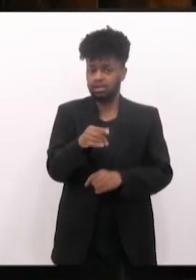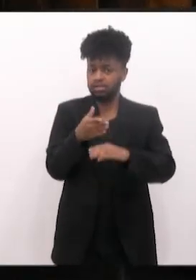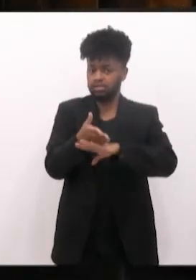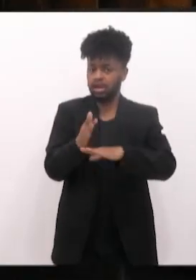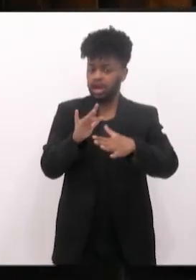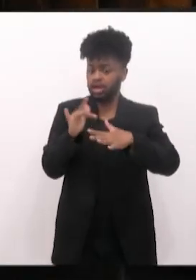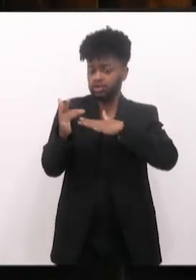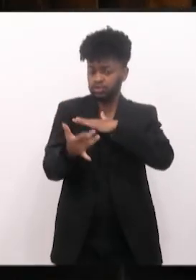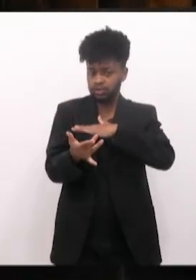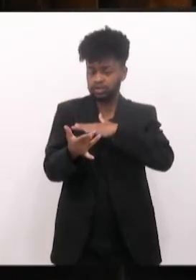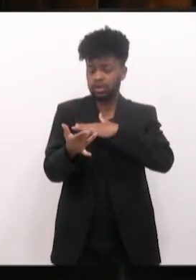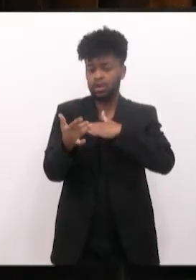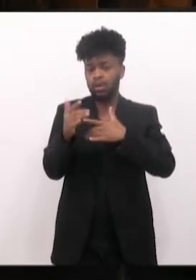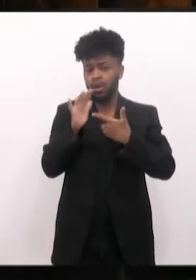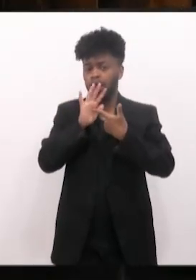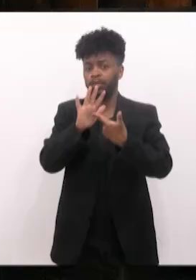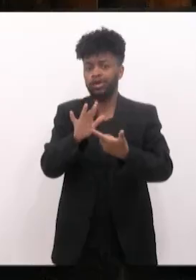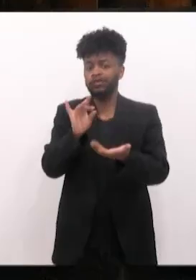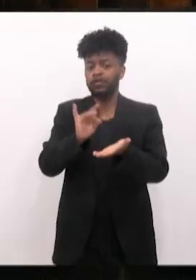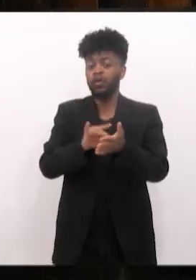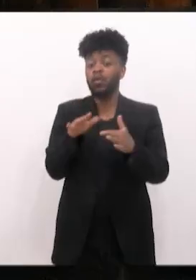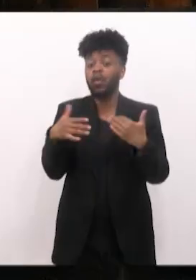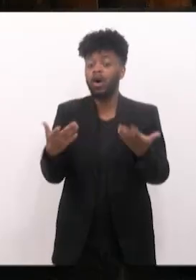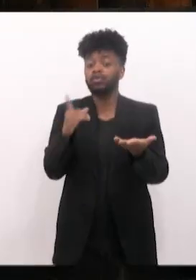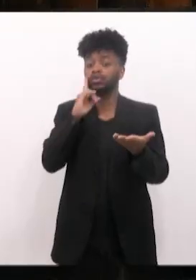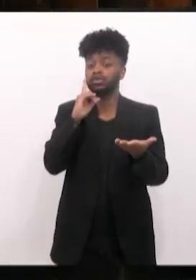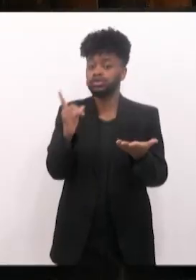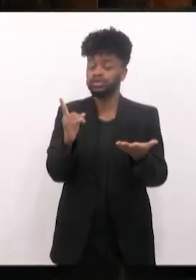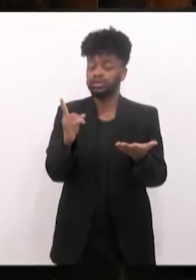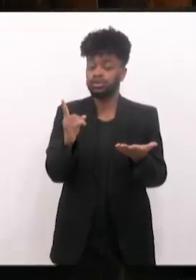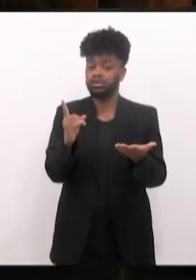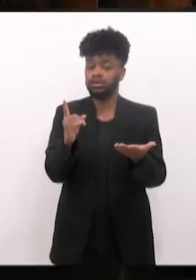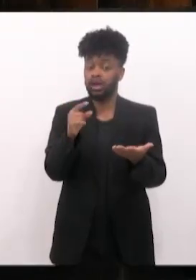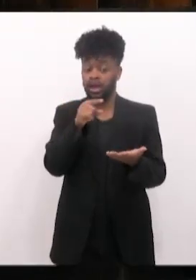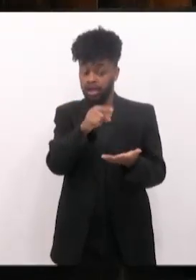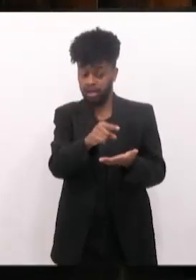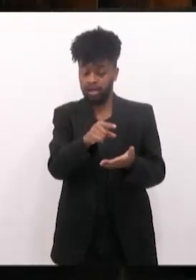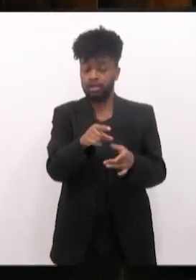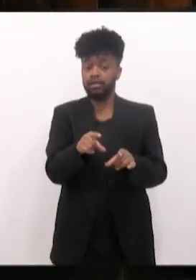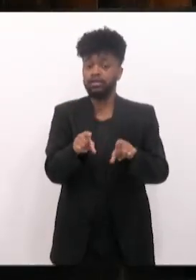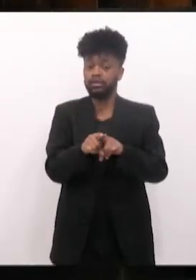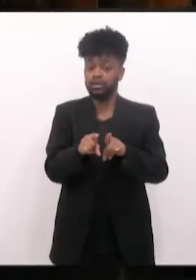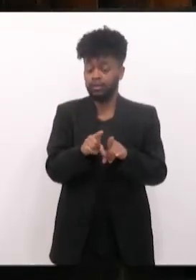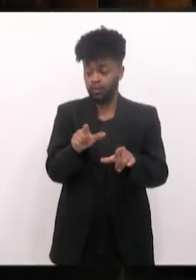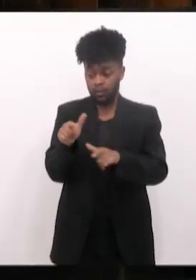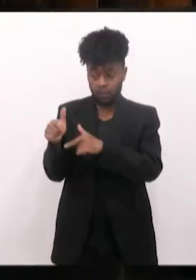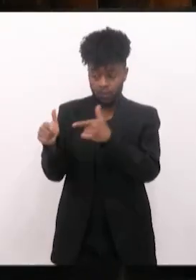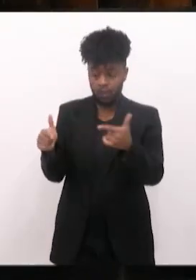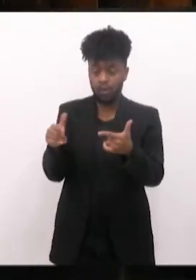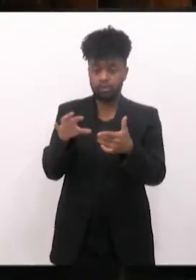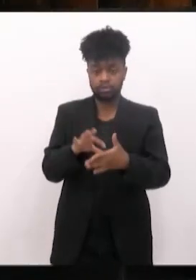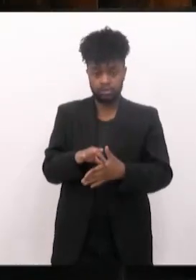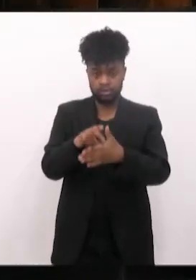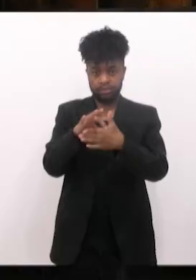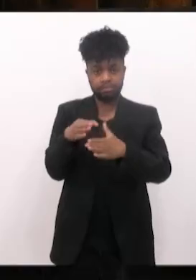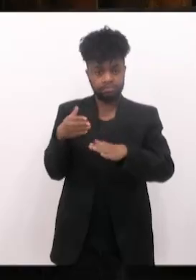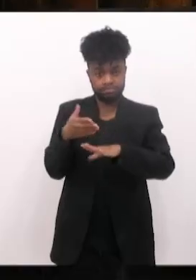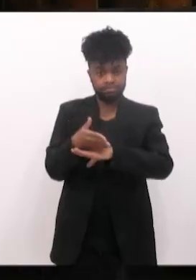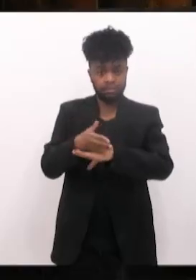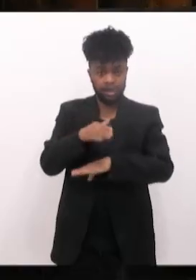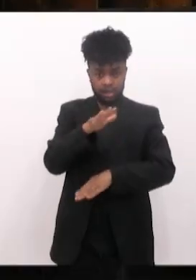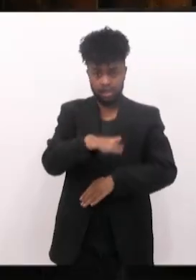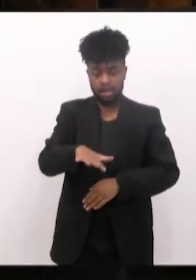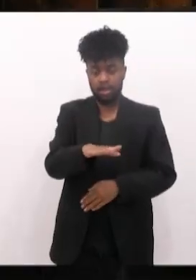social e mostrar qual foi o dia, tanto ele quanto os demais comandantes que ali